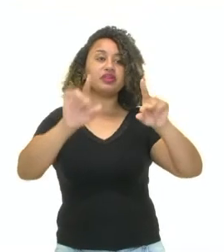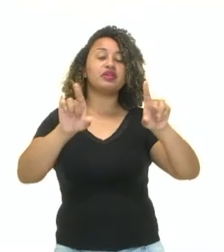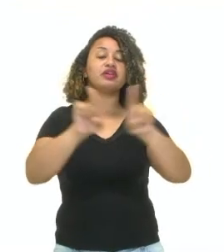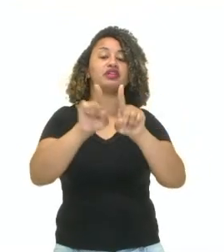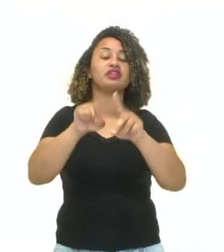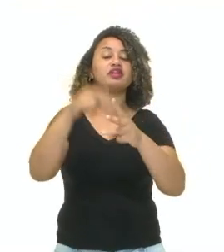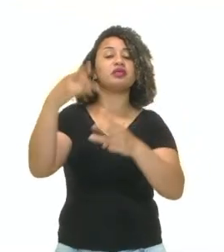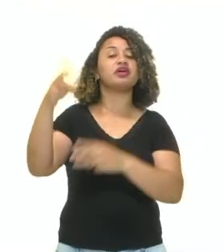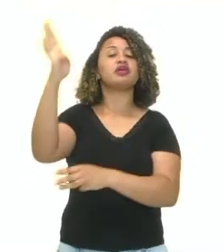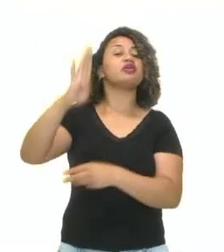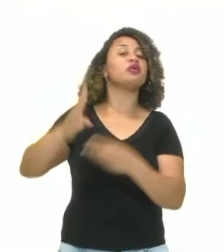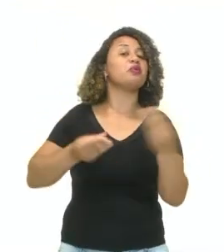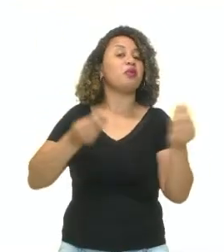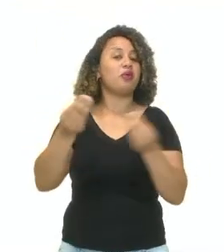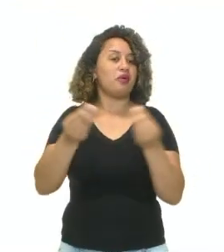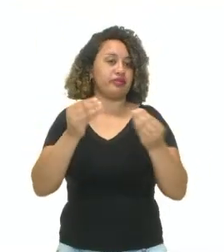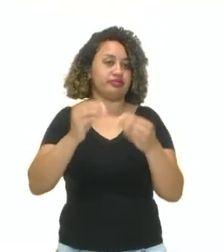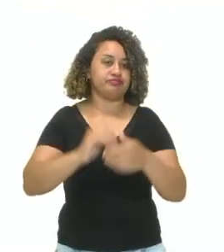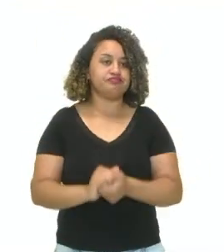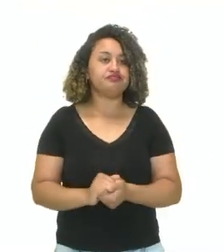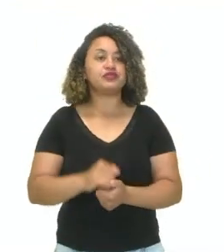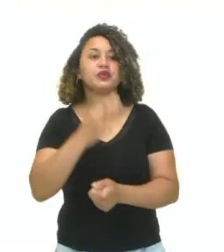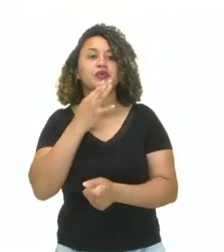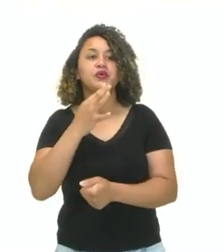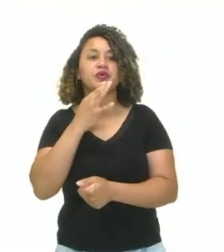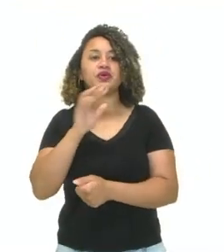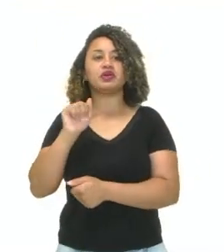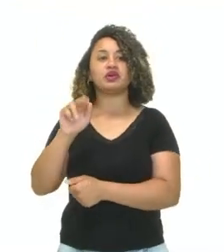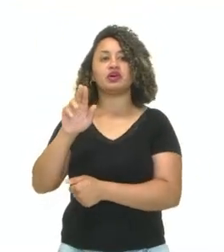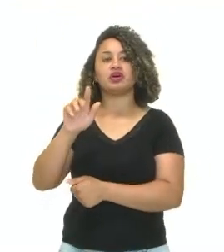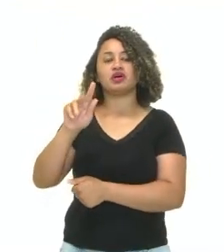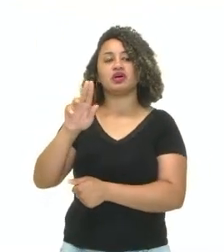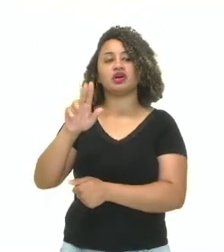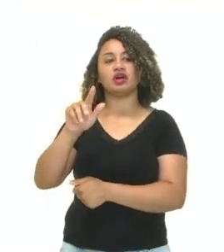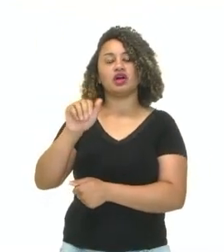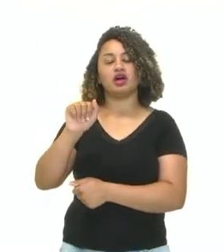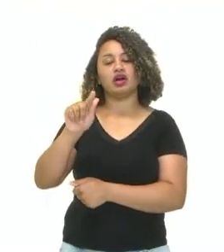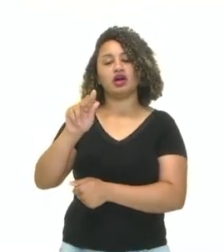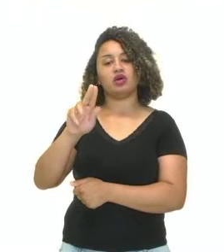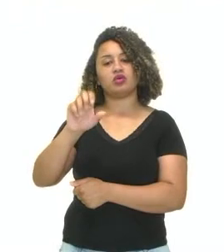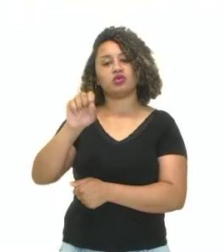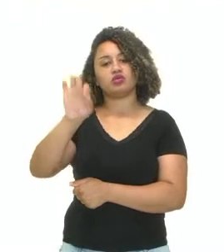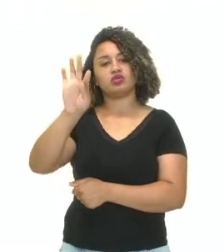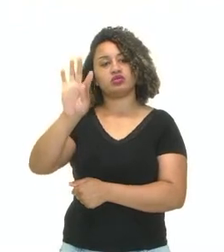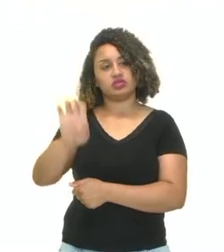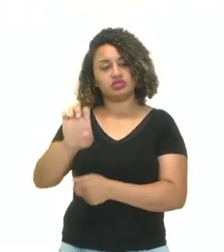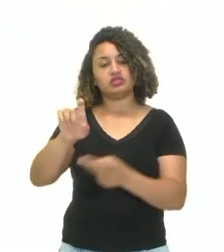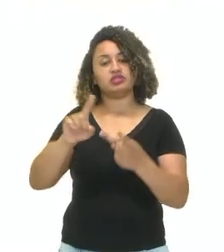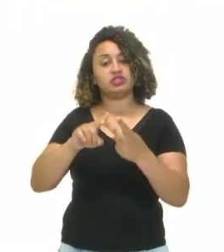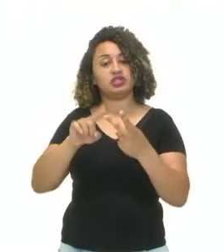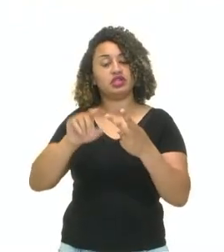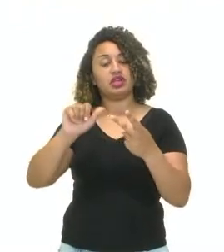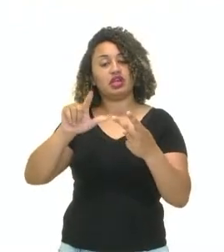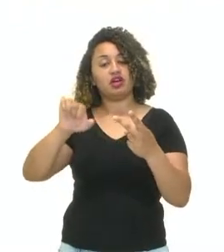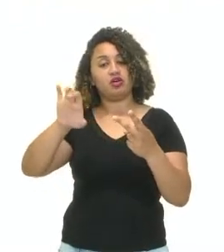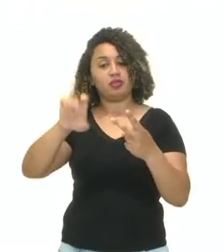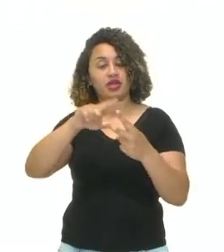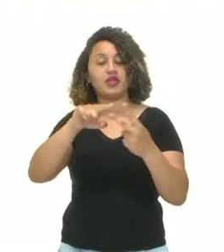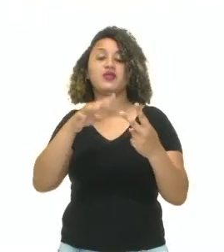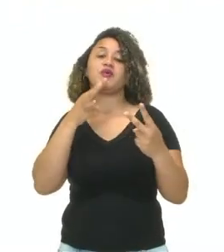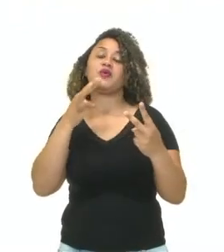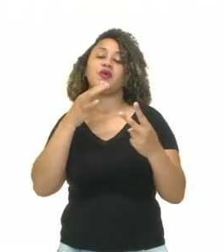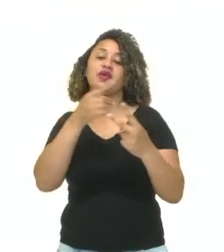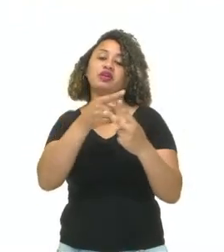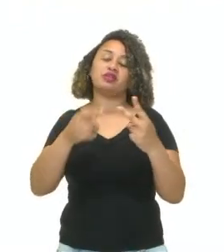vertente brasileira. Conhecemos os artistas Augusto Rodin e Almeida Júnior. Identificamos as características escultóricas